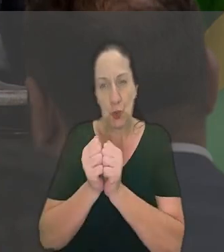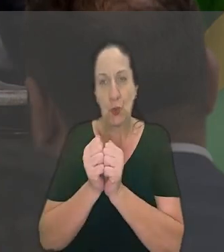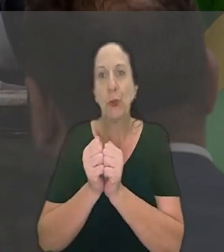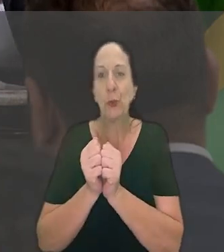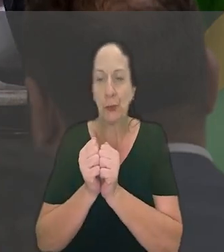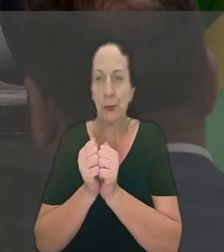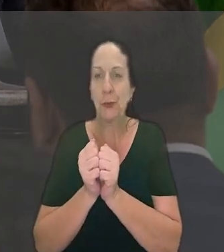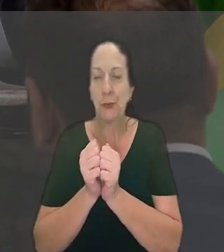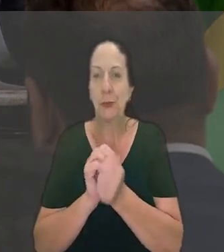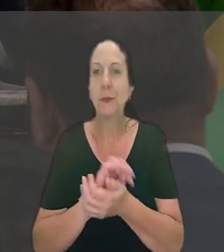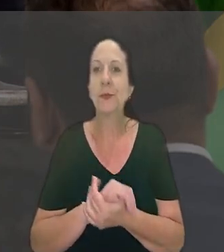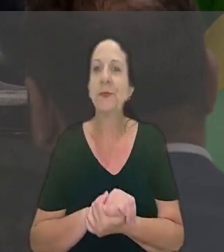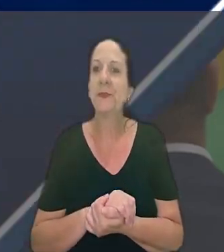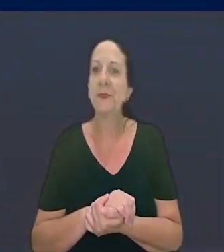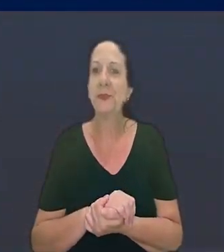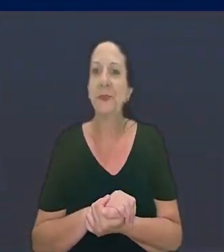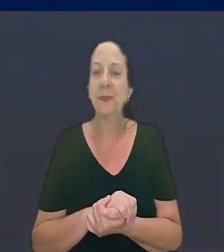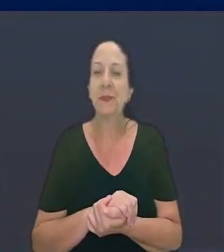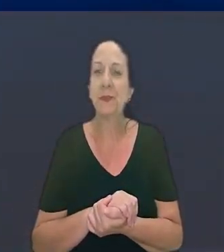estiveram presentes.